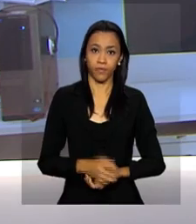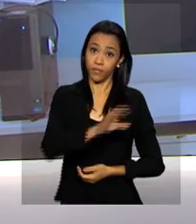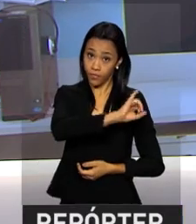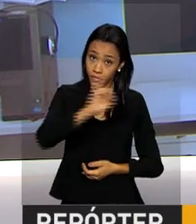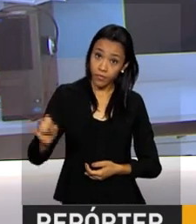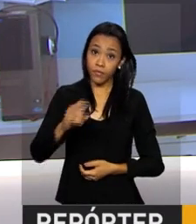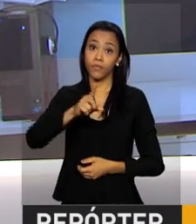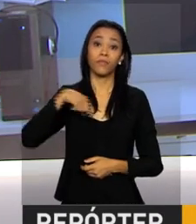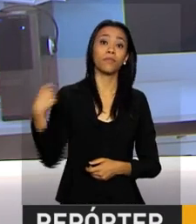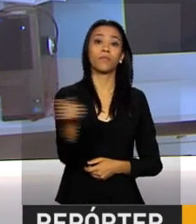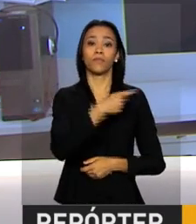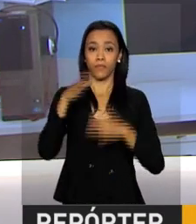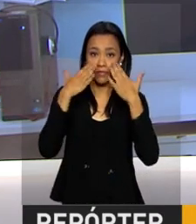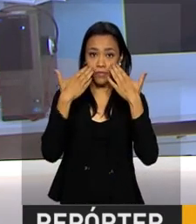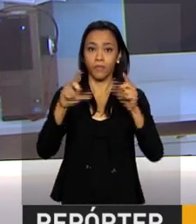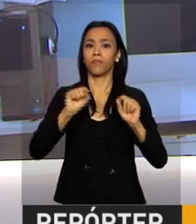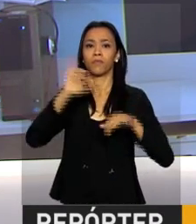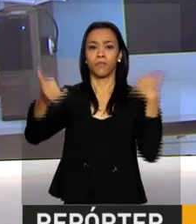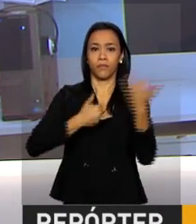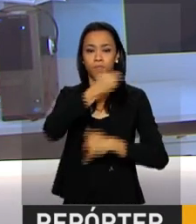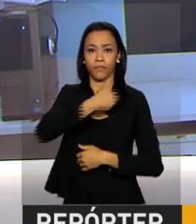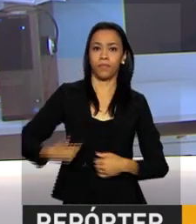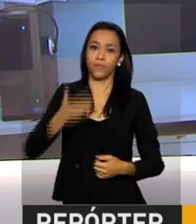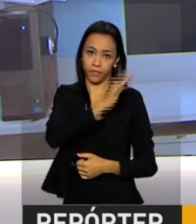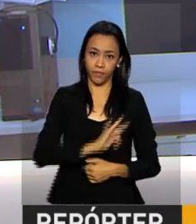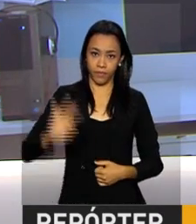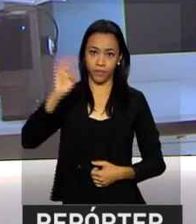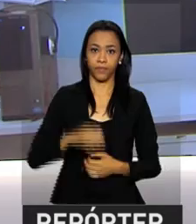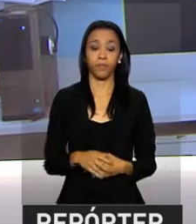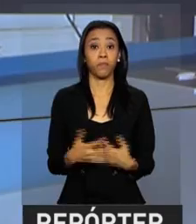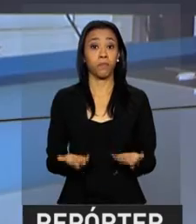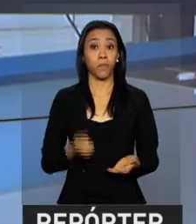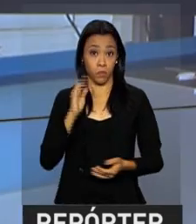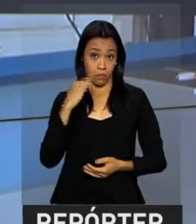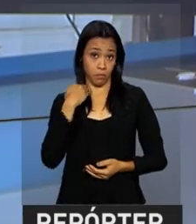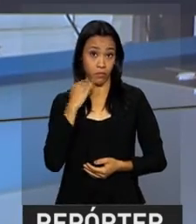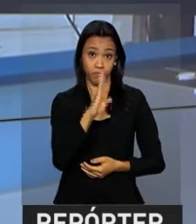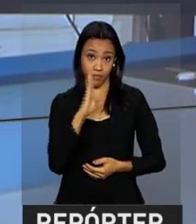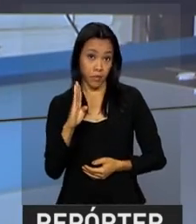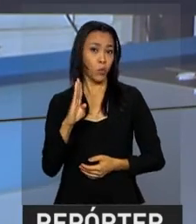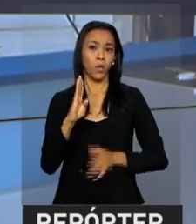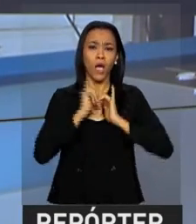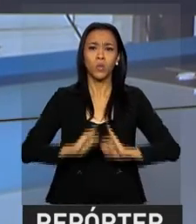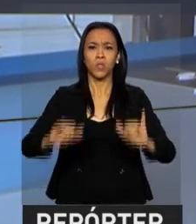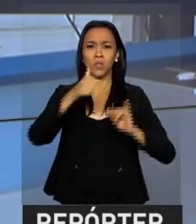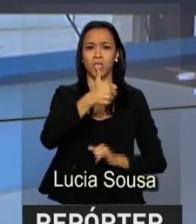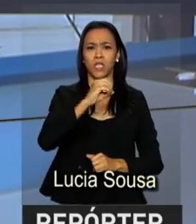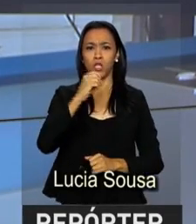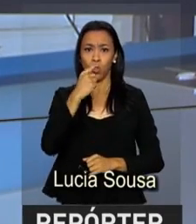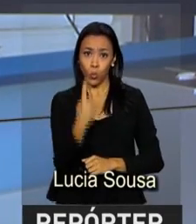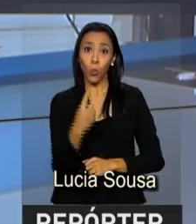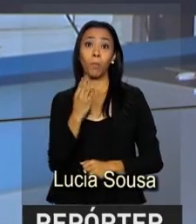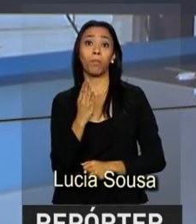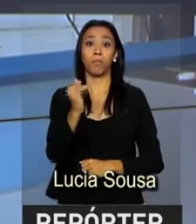Olá, estamos de volta com o repórter NBR e as notícias do governo federal. O Banco do Brasil anunciou 101 bilhões de